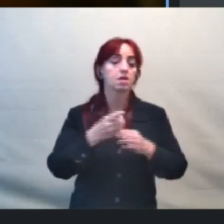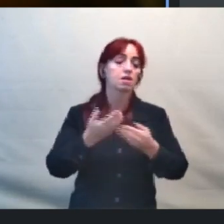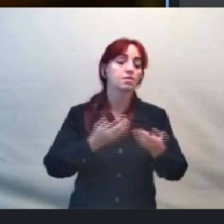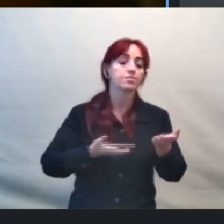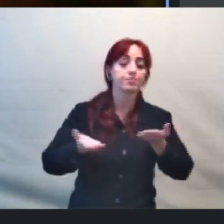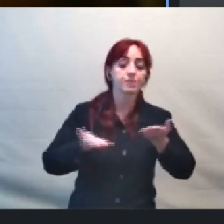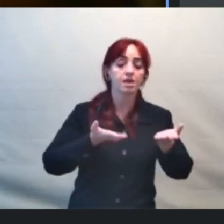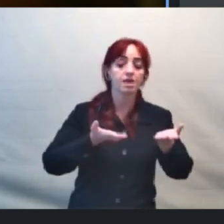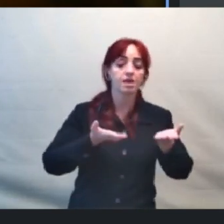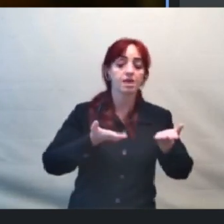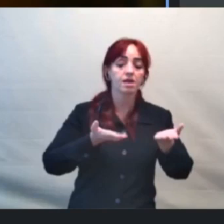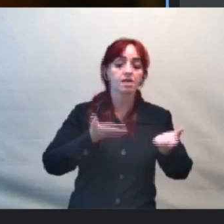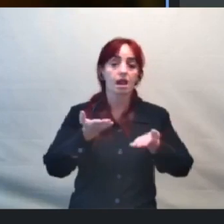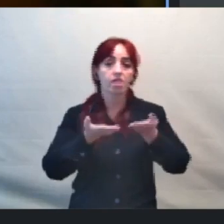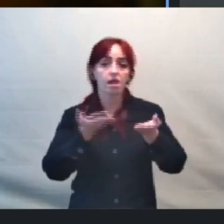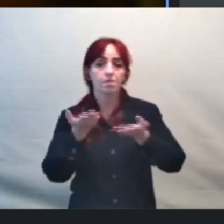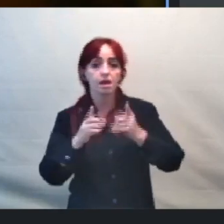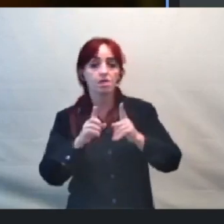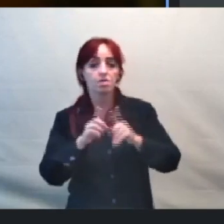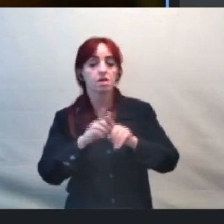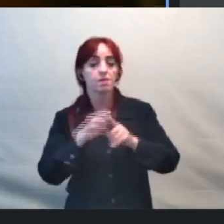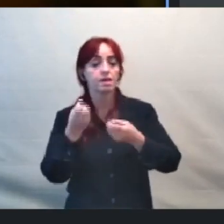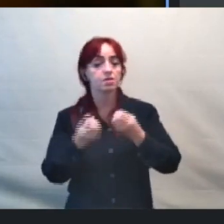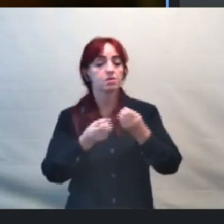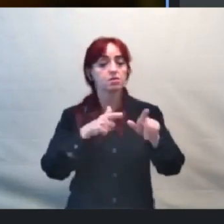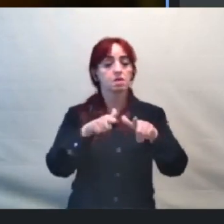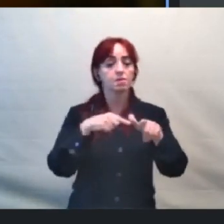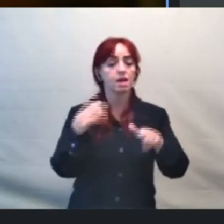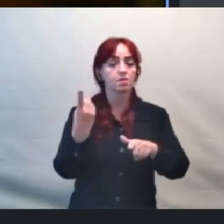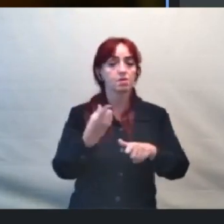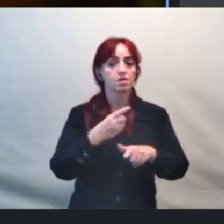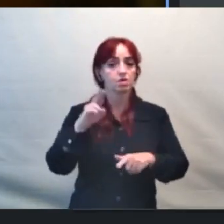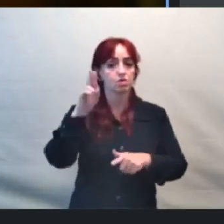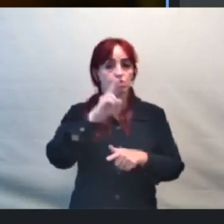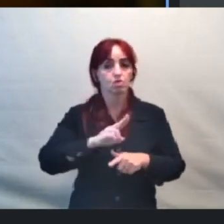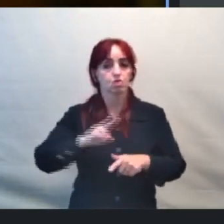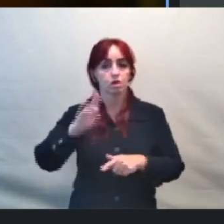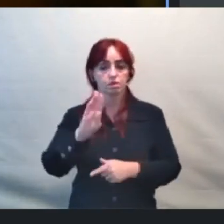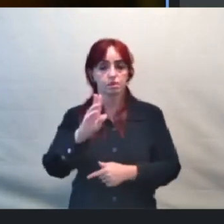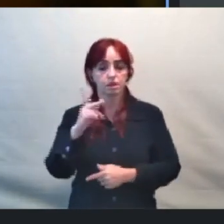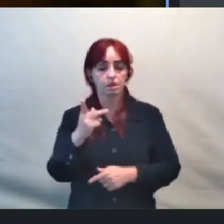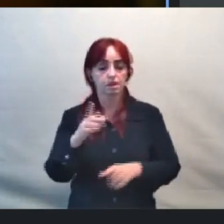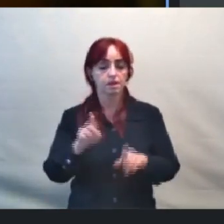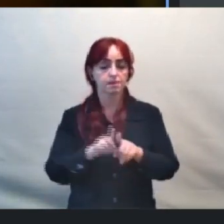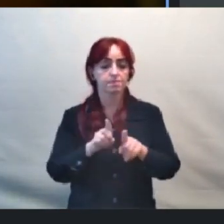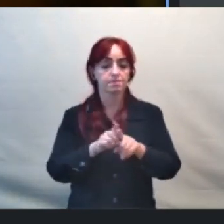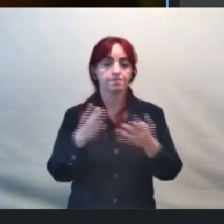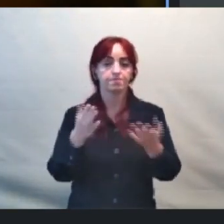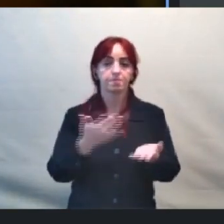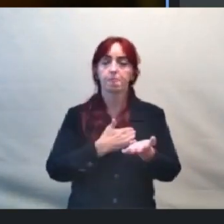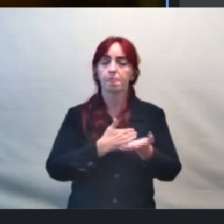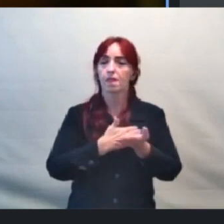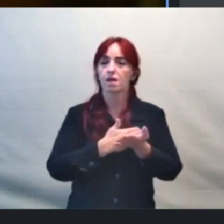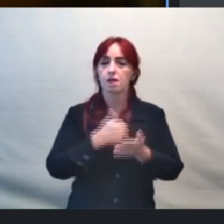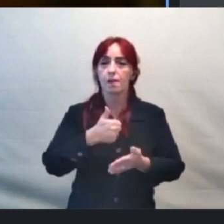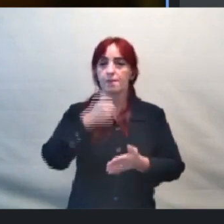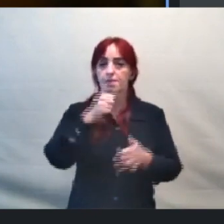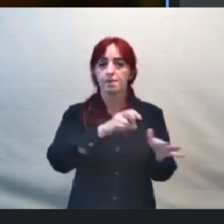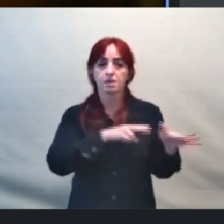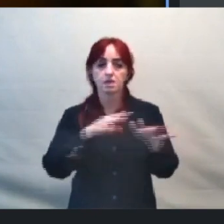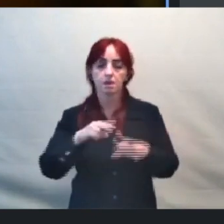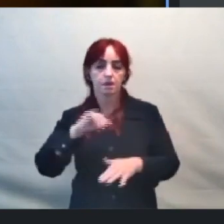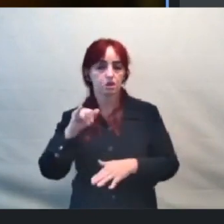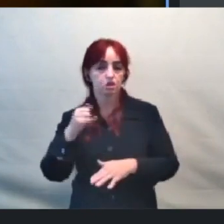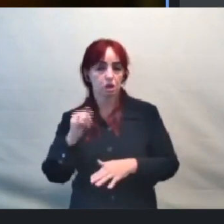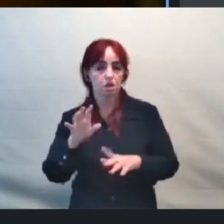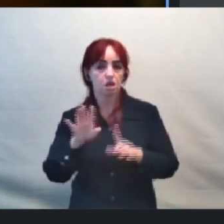tratamento e oferta de serviços para os nossos usuários do Belo Horizonte. Desde a primeira semana de janeiro, a gente já começou